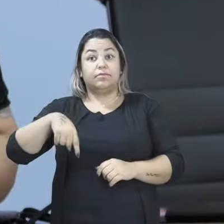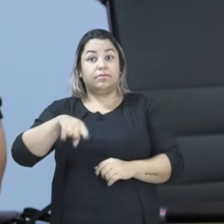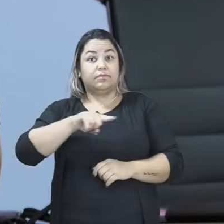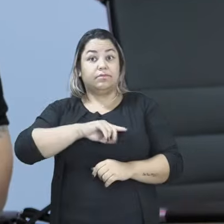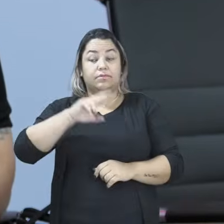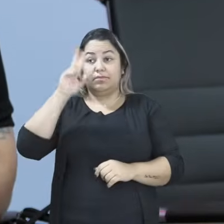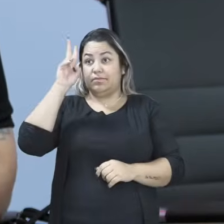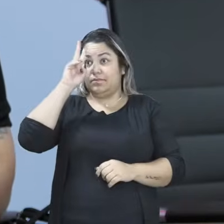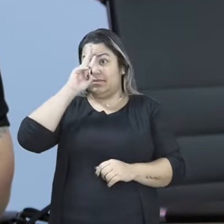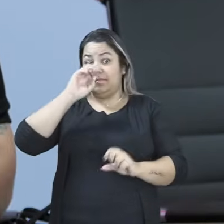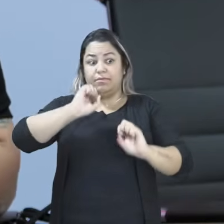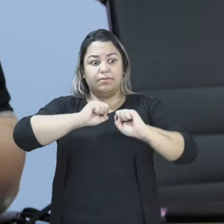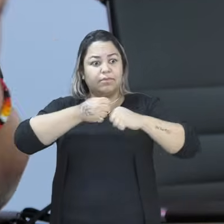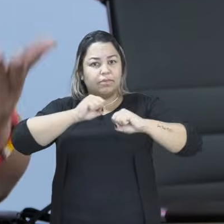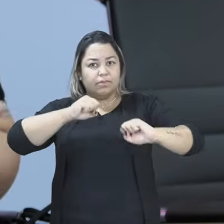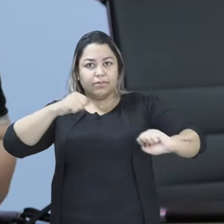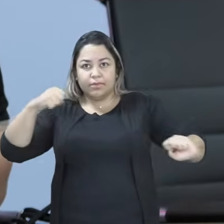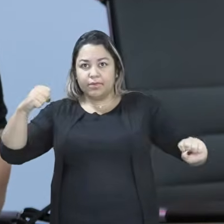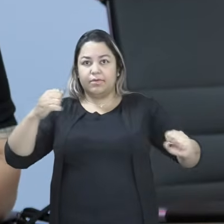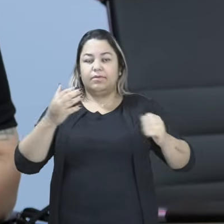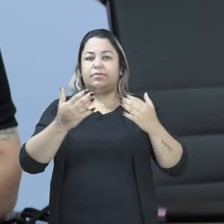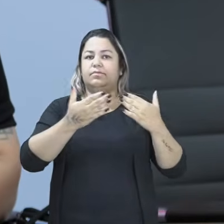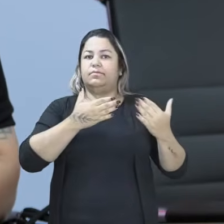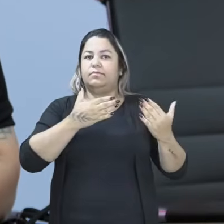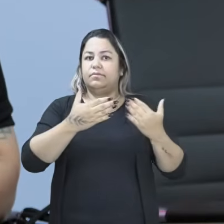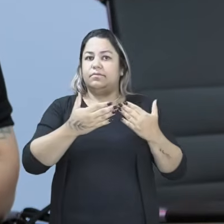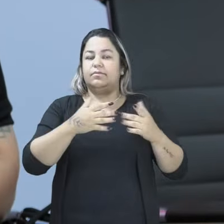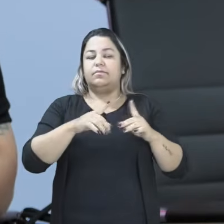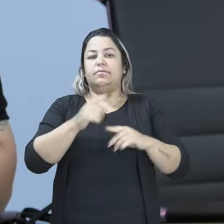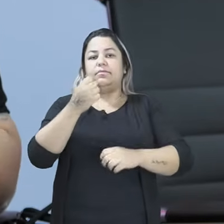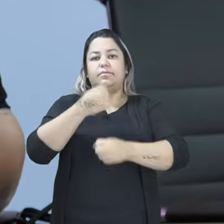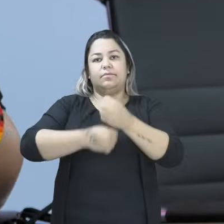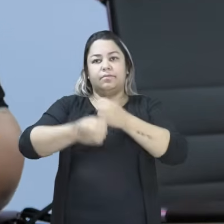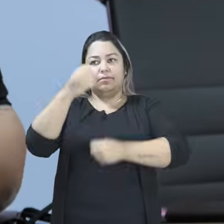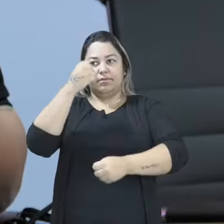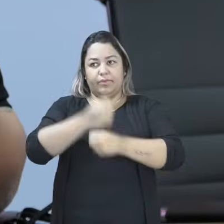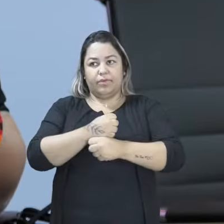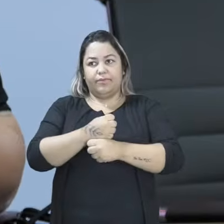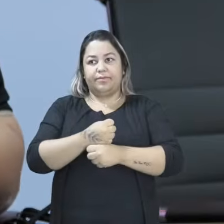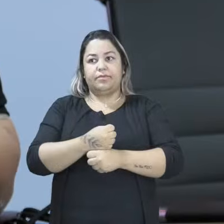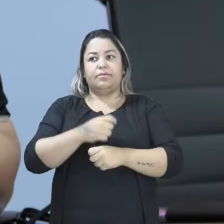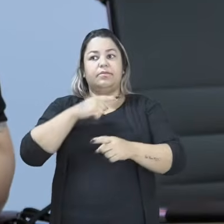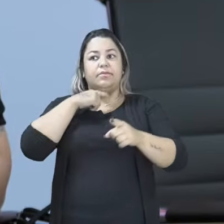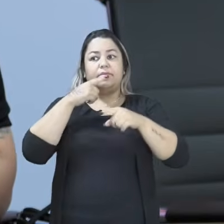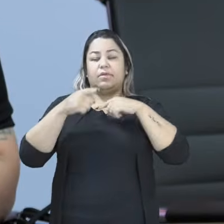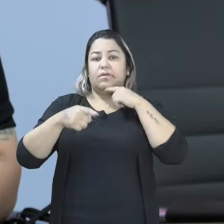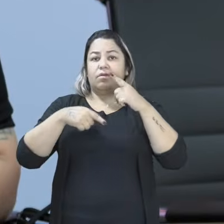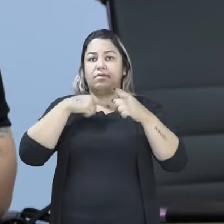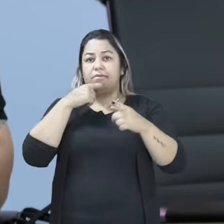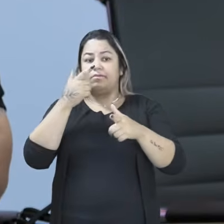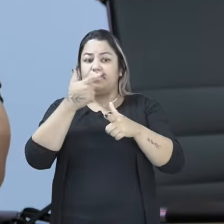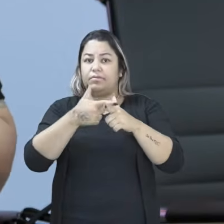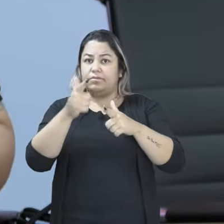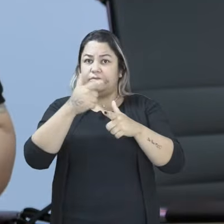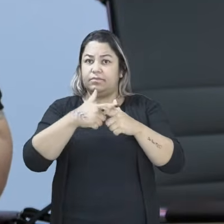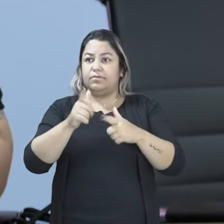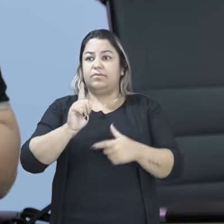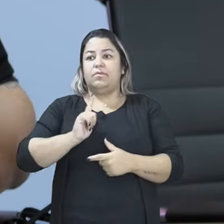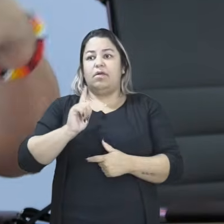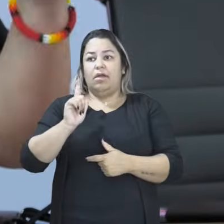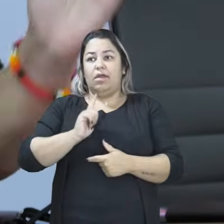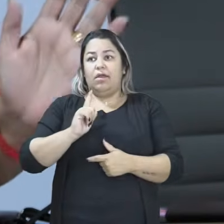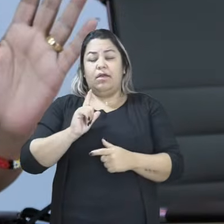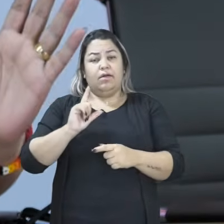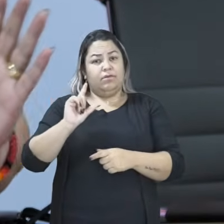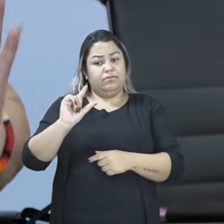muito gigante. Em comparação com os outros anos, as dúvidas, as queixas, os problemas que a gente tem é muito menor